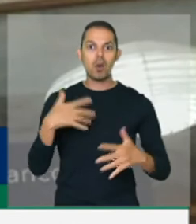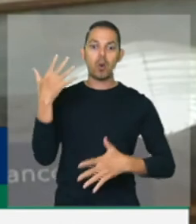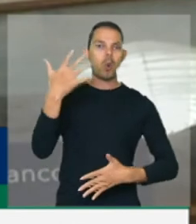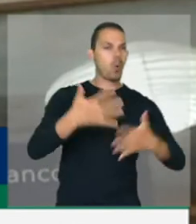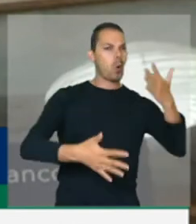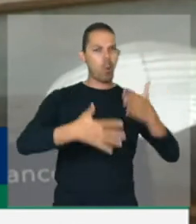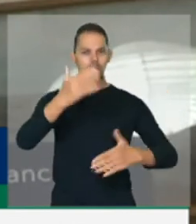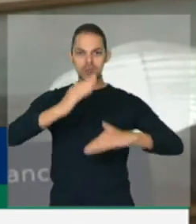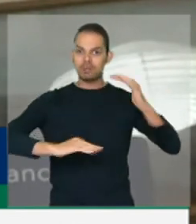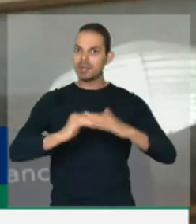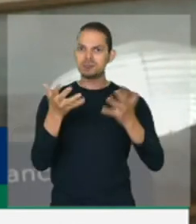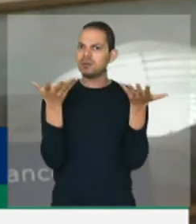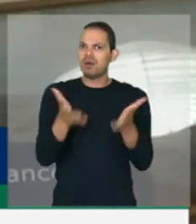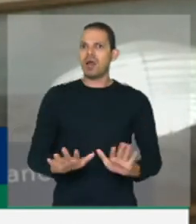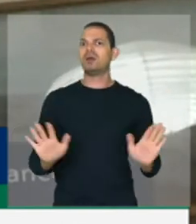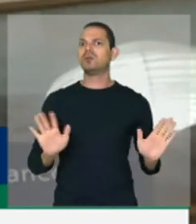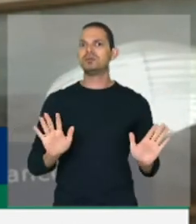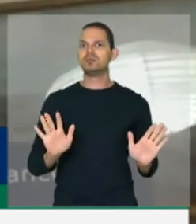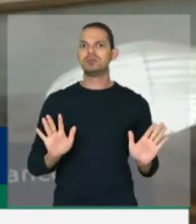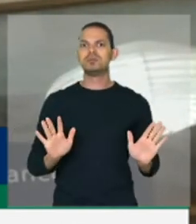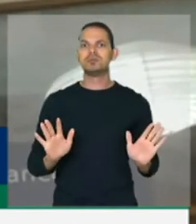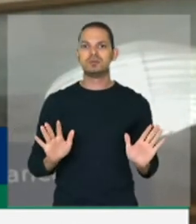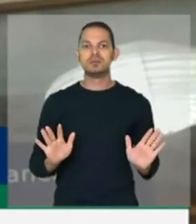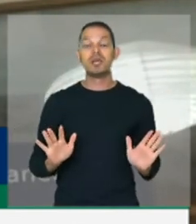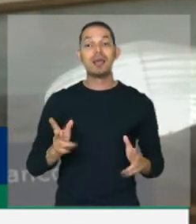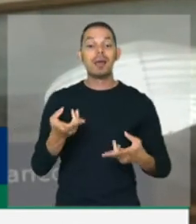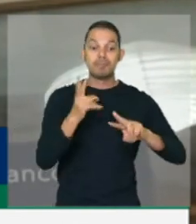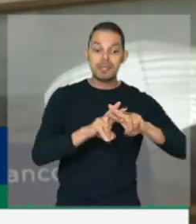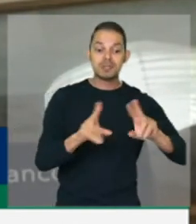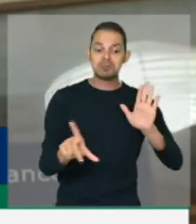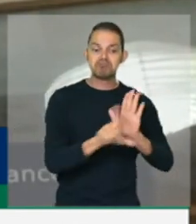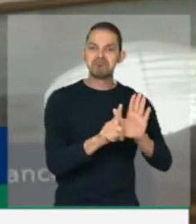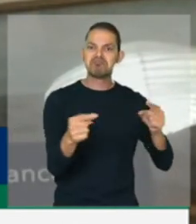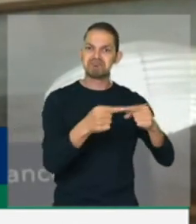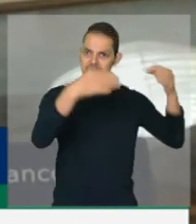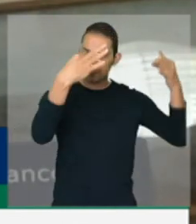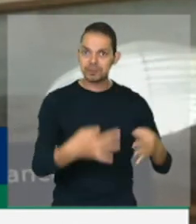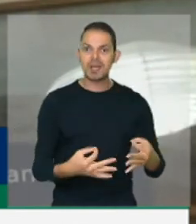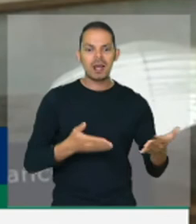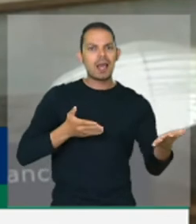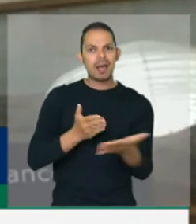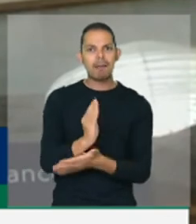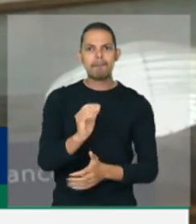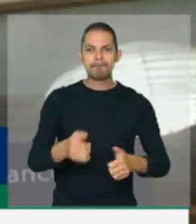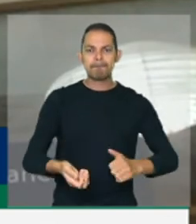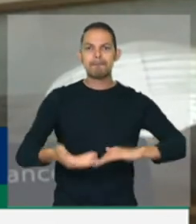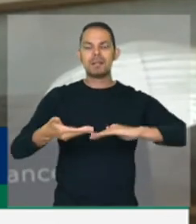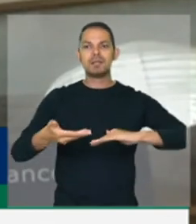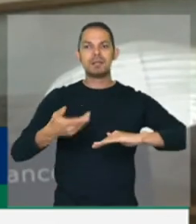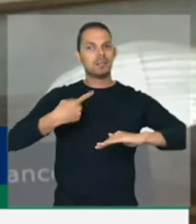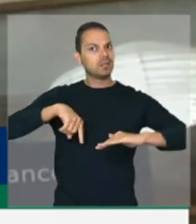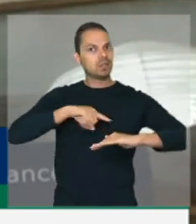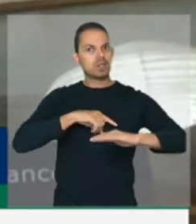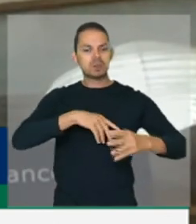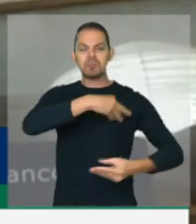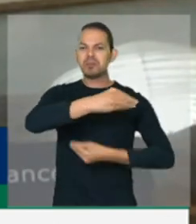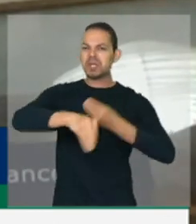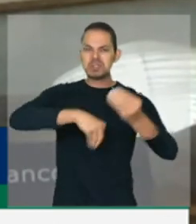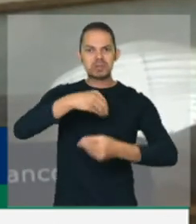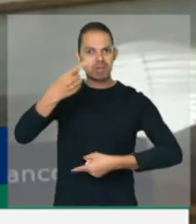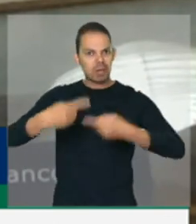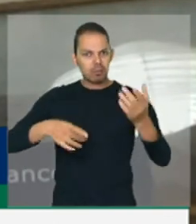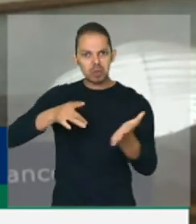esta prática criminosa. Então, essa prisão é legal e referendada pelo parlamento, porque não queremos nos misturar com uma